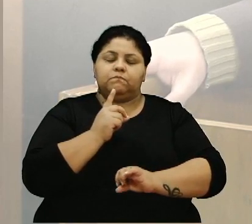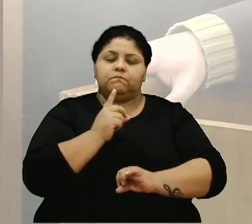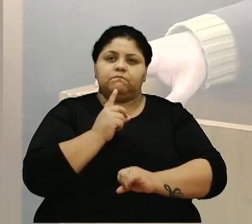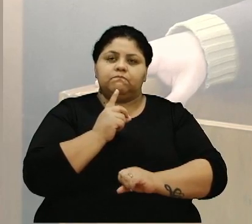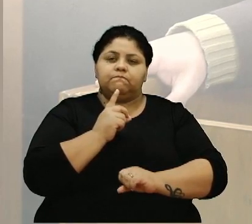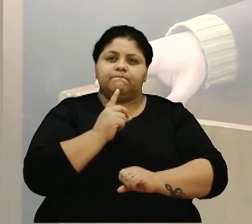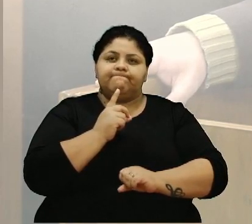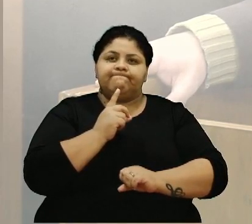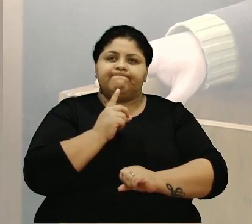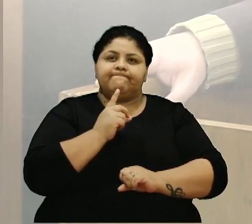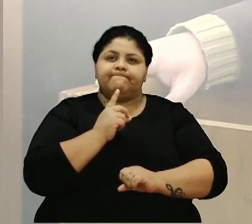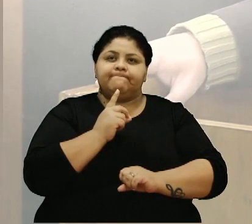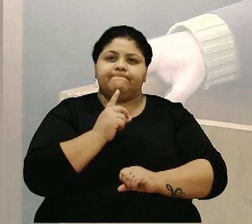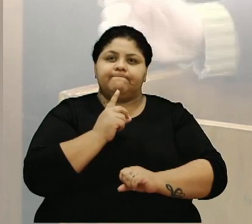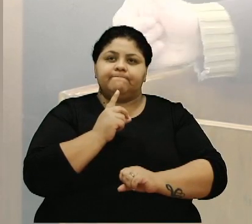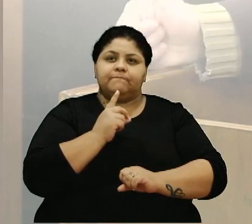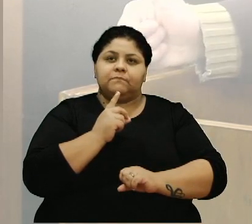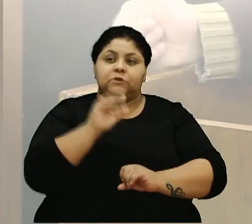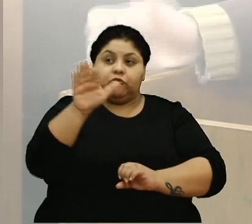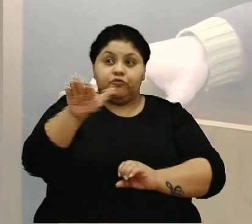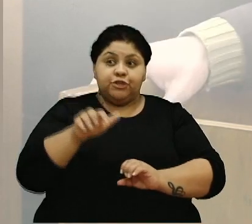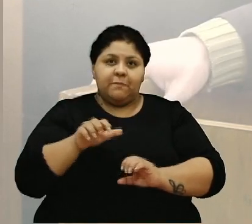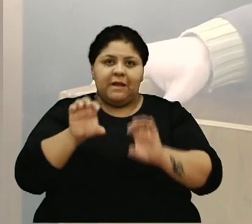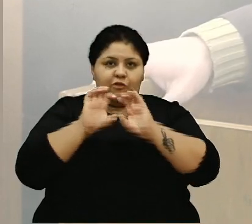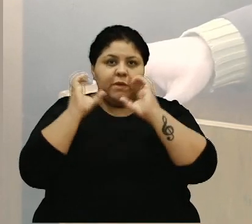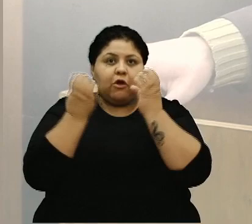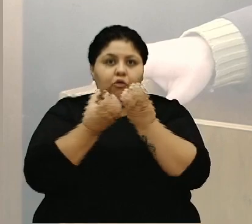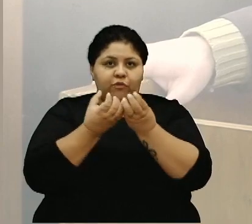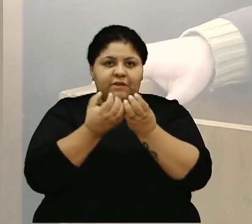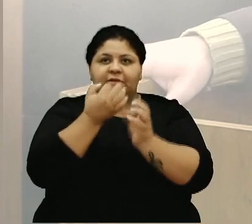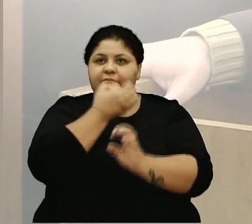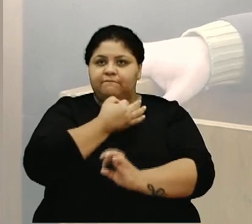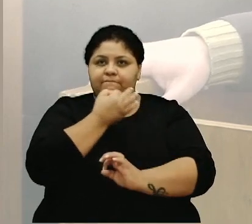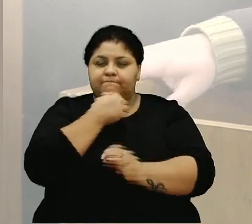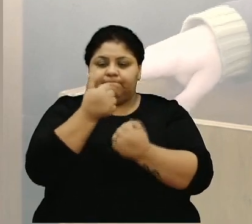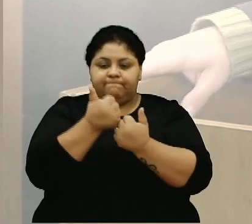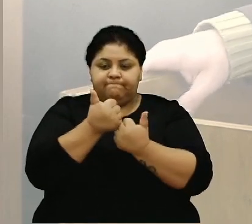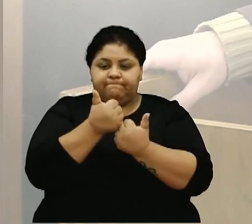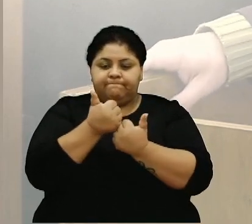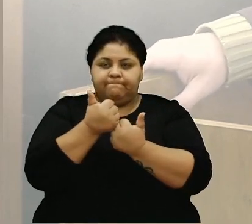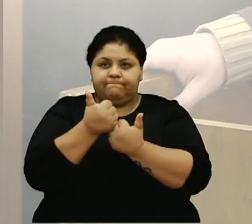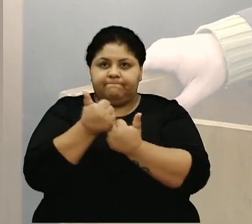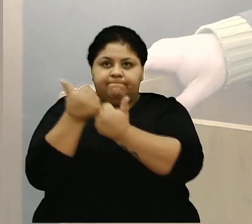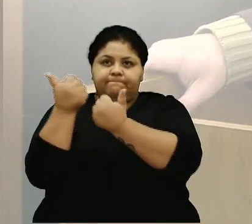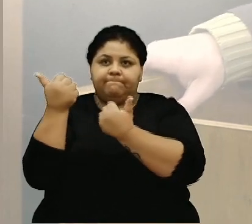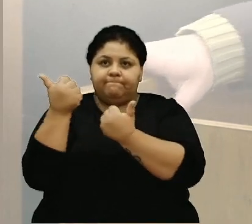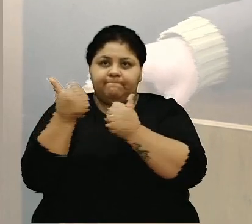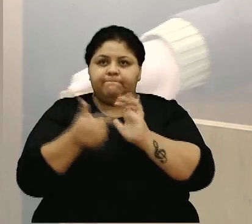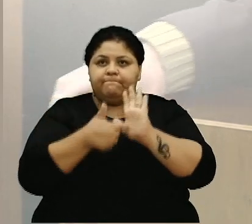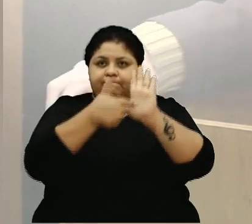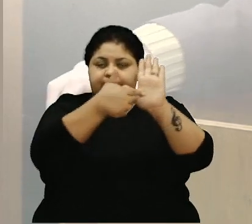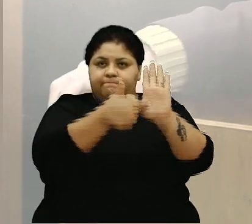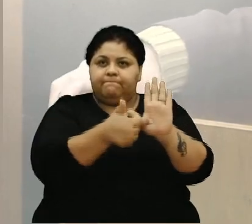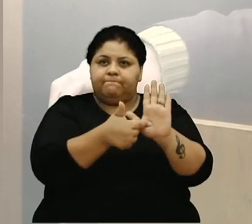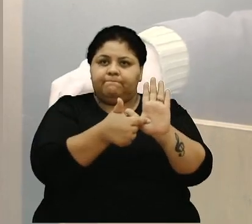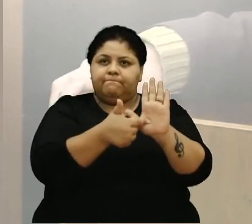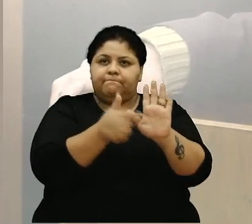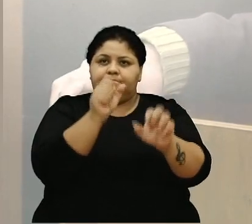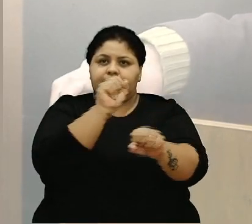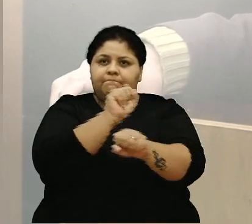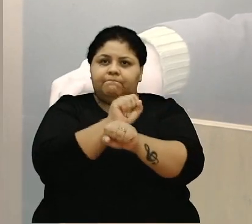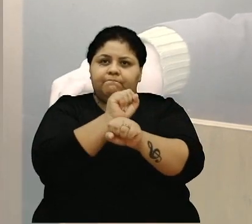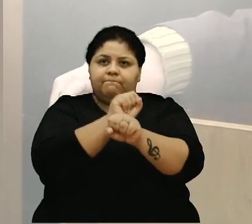fui chamado aí pela comunidade caxiense. A minha assessoria está aí mostrando, espero que a TV Câmara